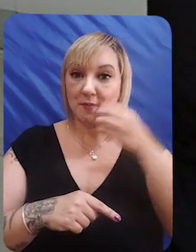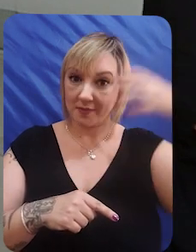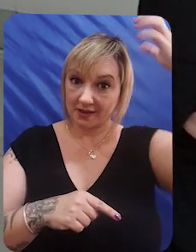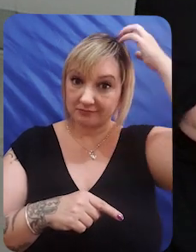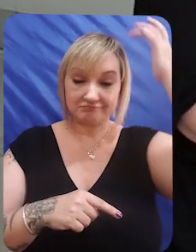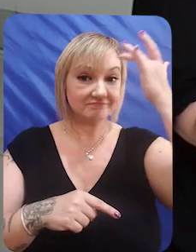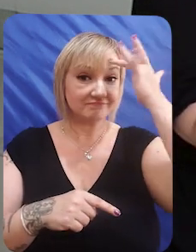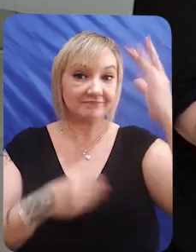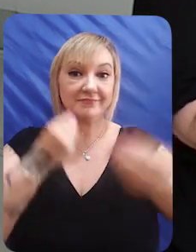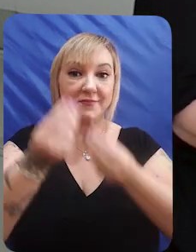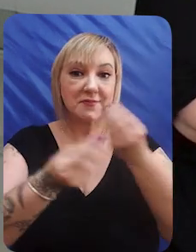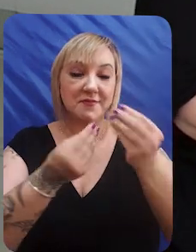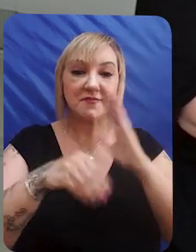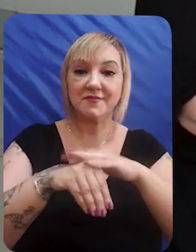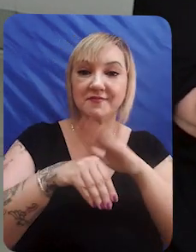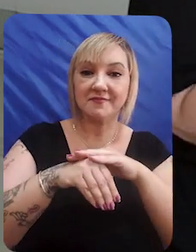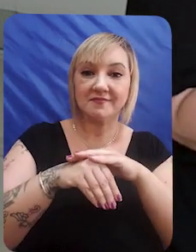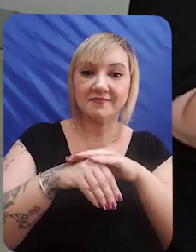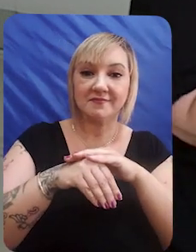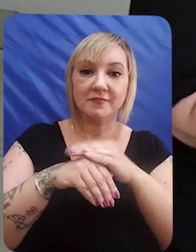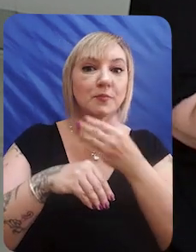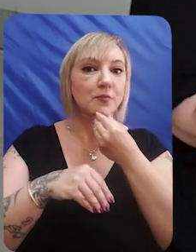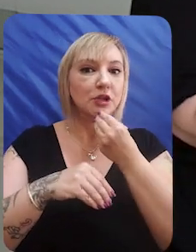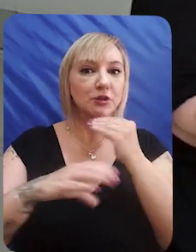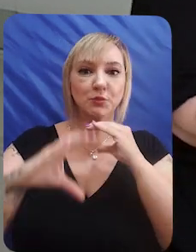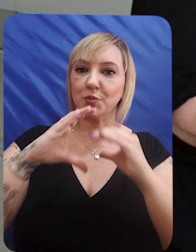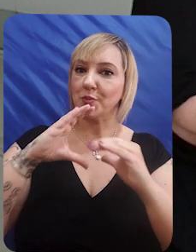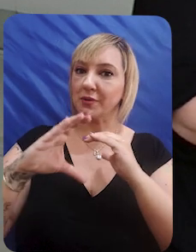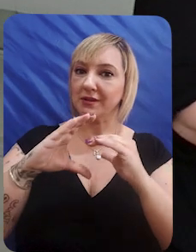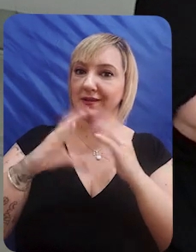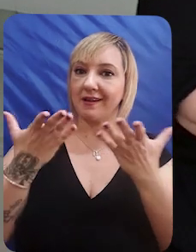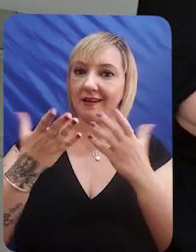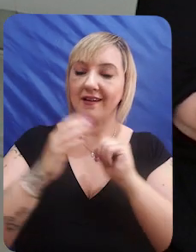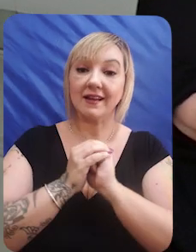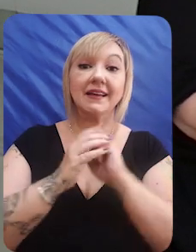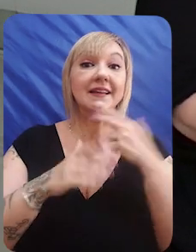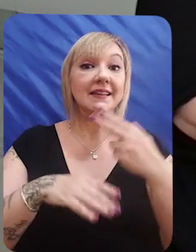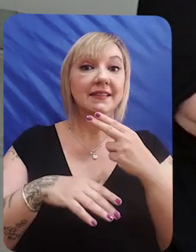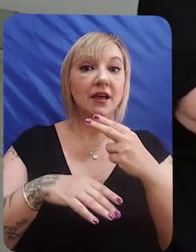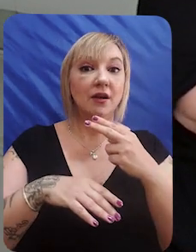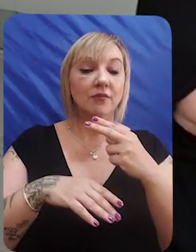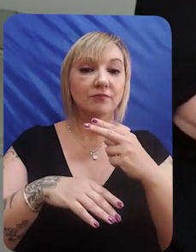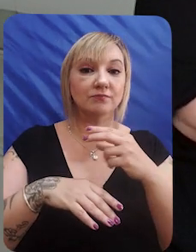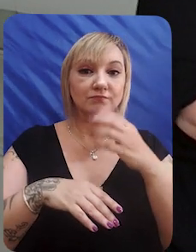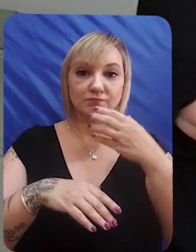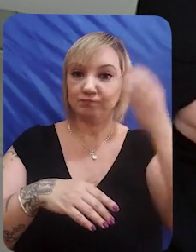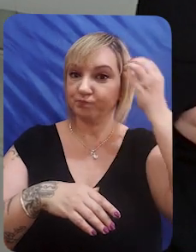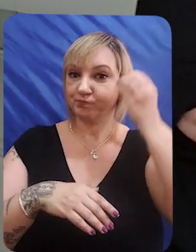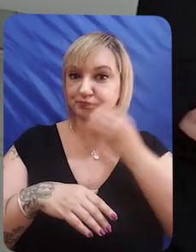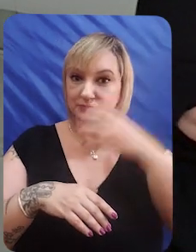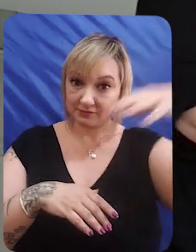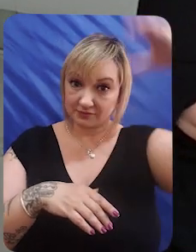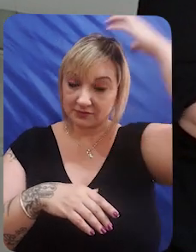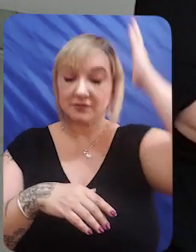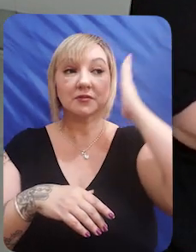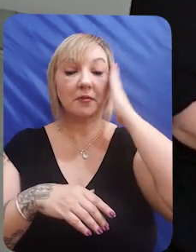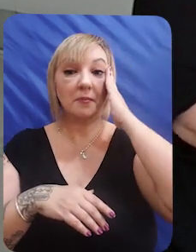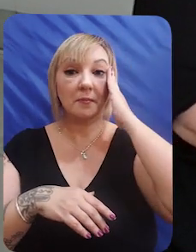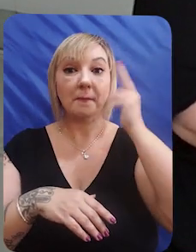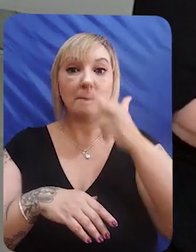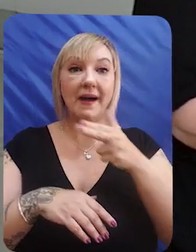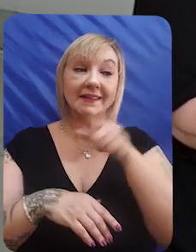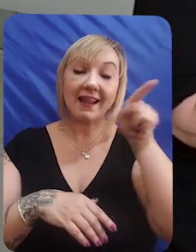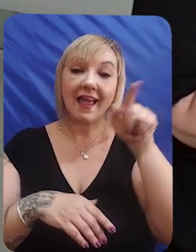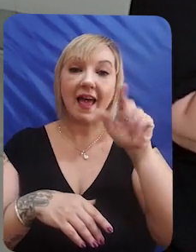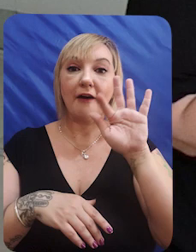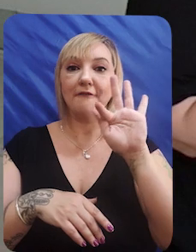como lidar. Como fazer esse menino se comunicar. Então Dom Pedro soube de um padre lá na França, Ernest de